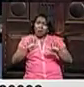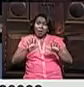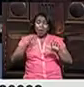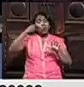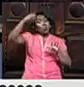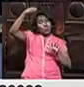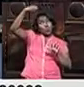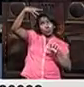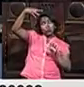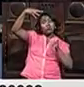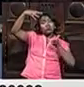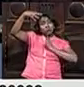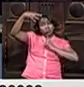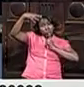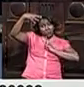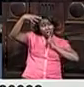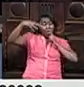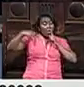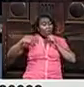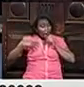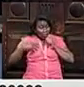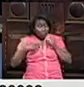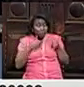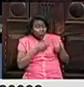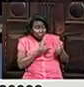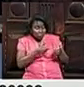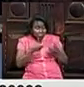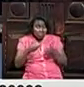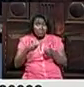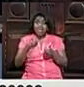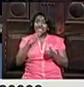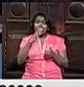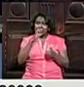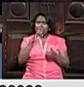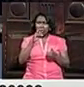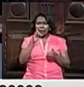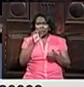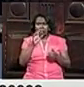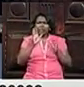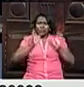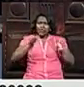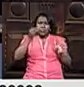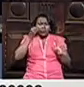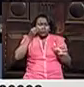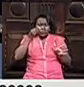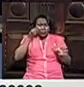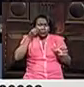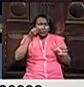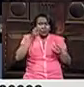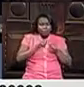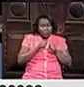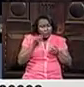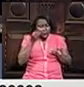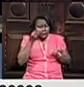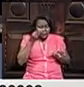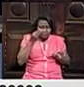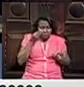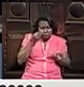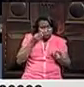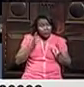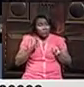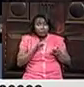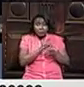está ligada, a água ligada, SEDAI já até testou, já fez os testes